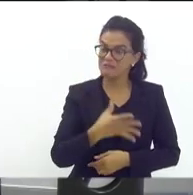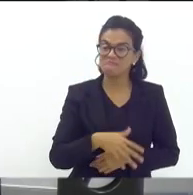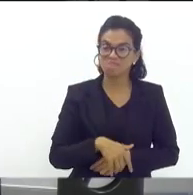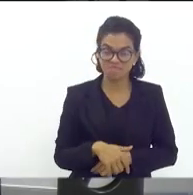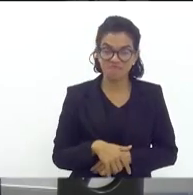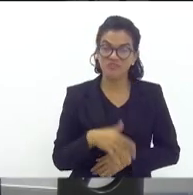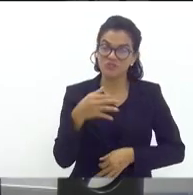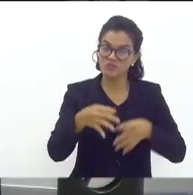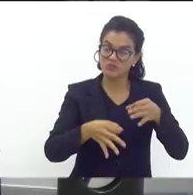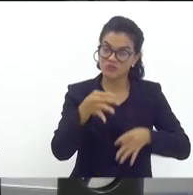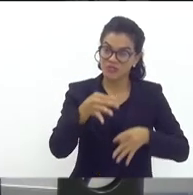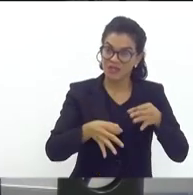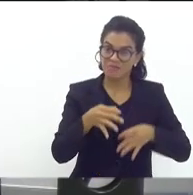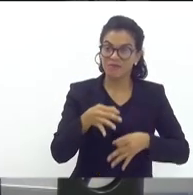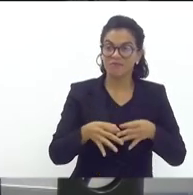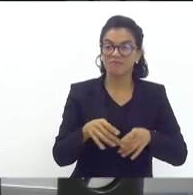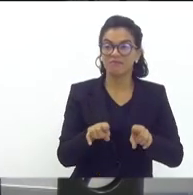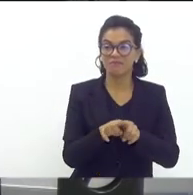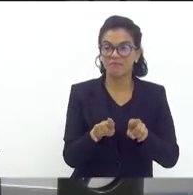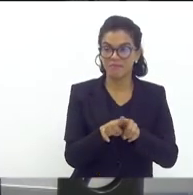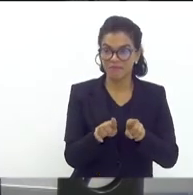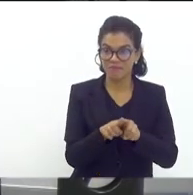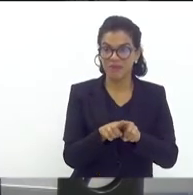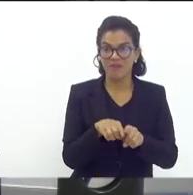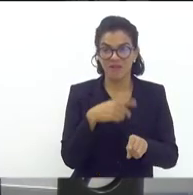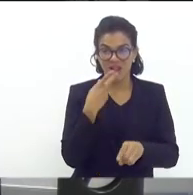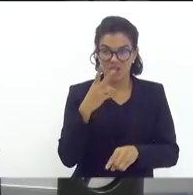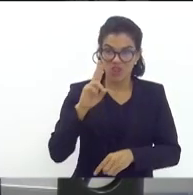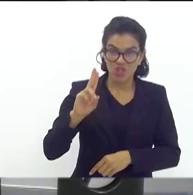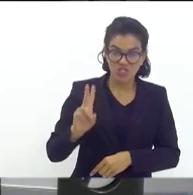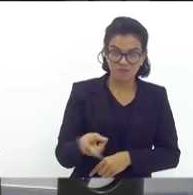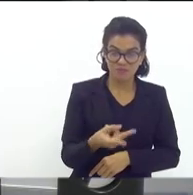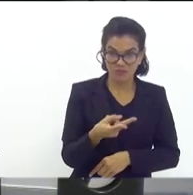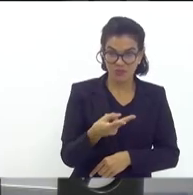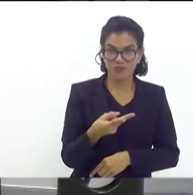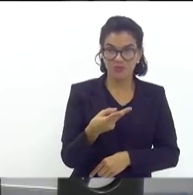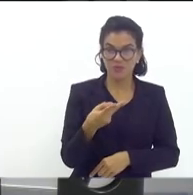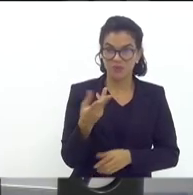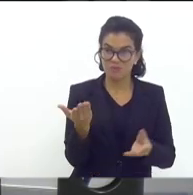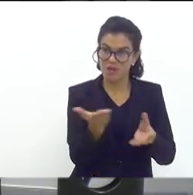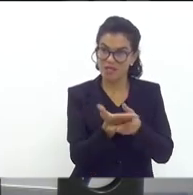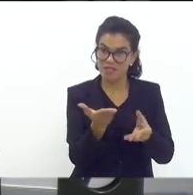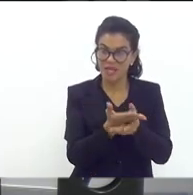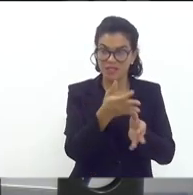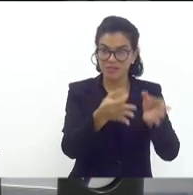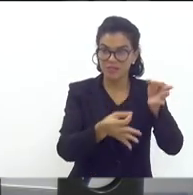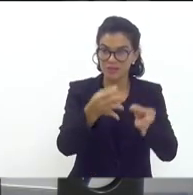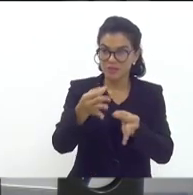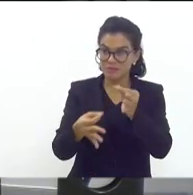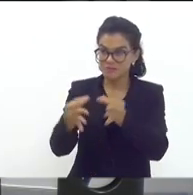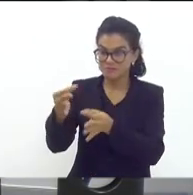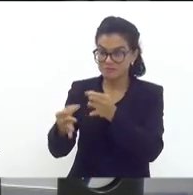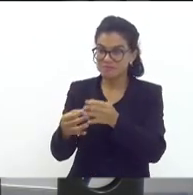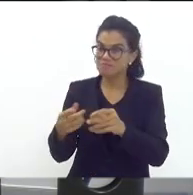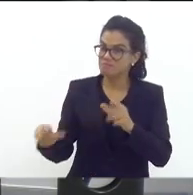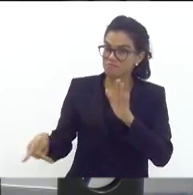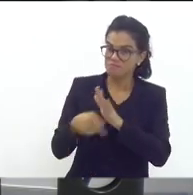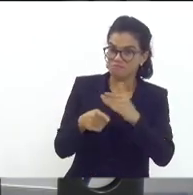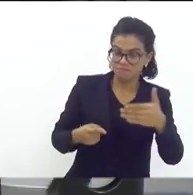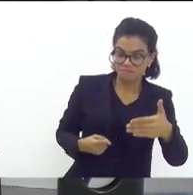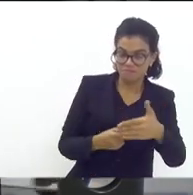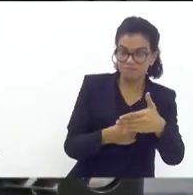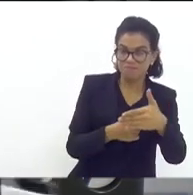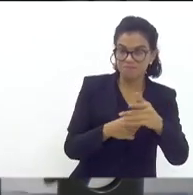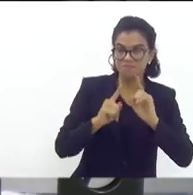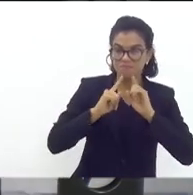julgamento final além desse senhor fala que tem dois mil processos de tramitação de ouvidoria se a gente